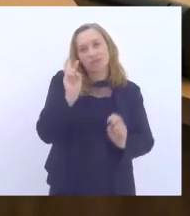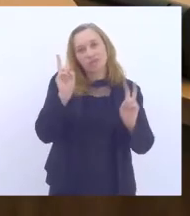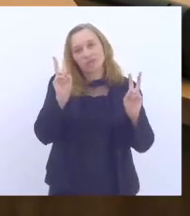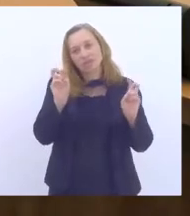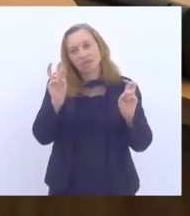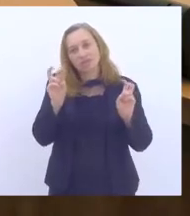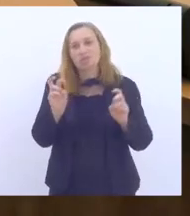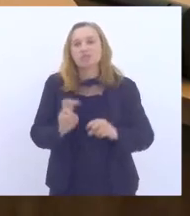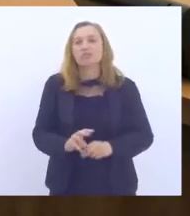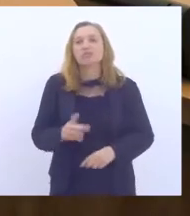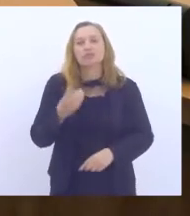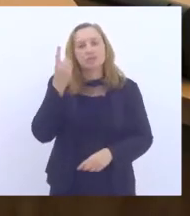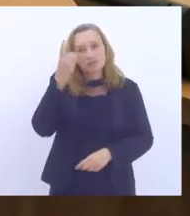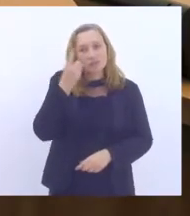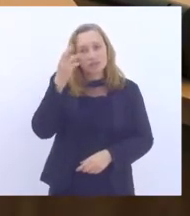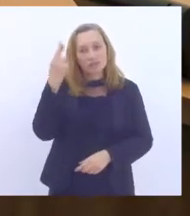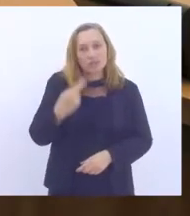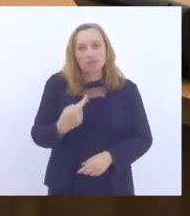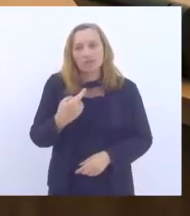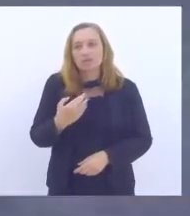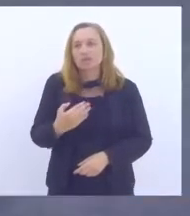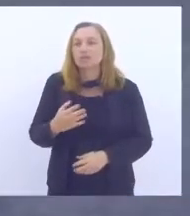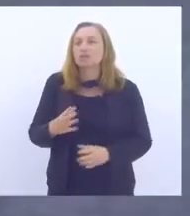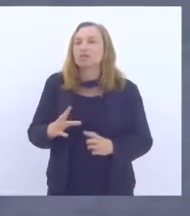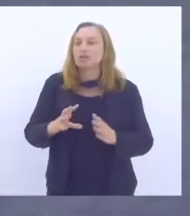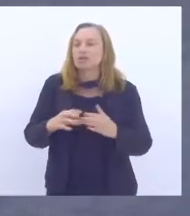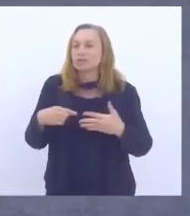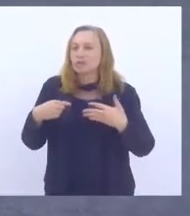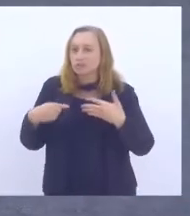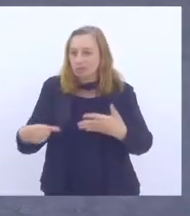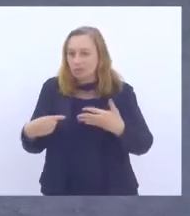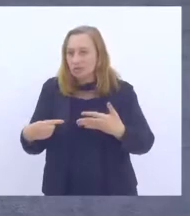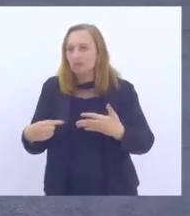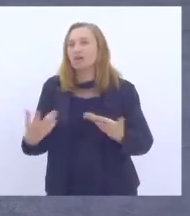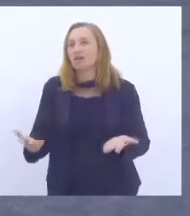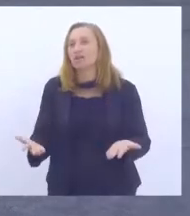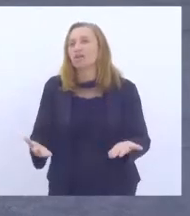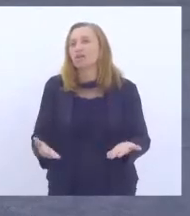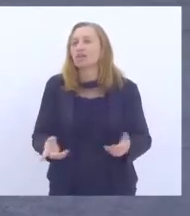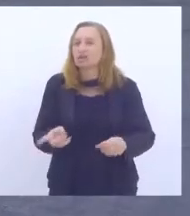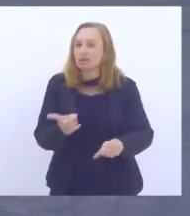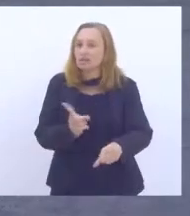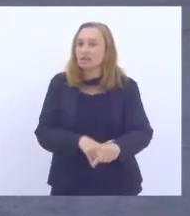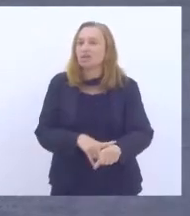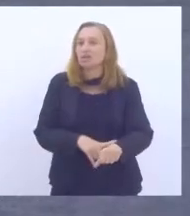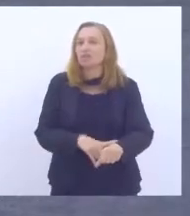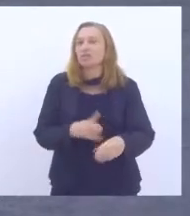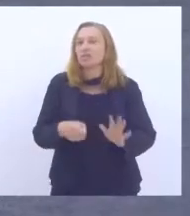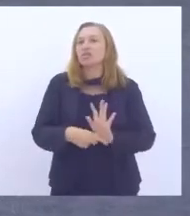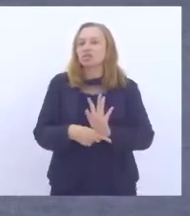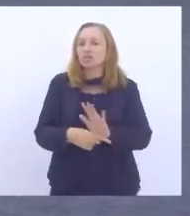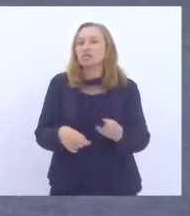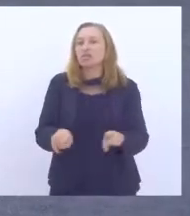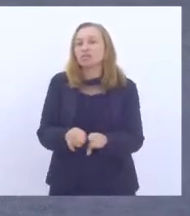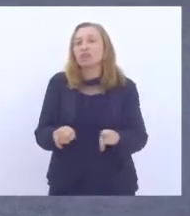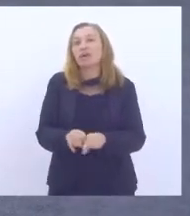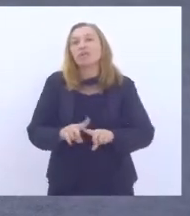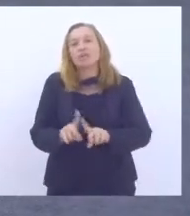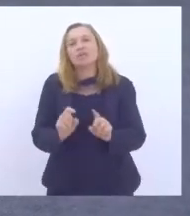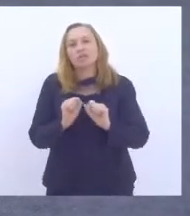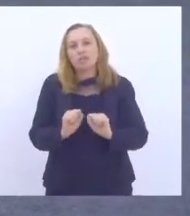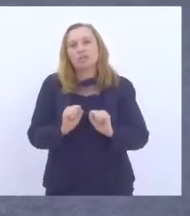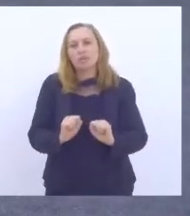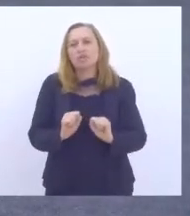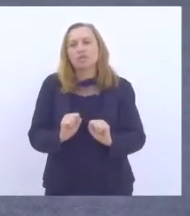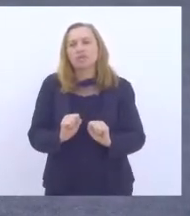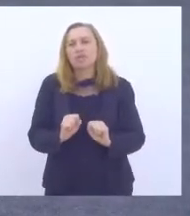esse assunto Deputado Renata eu e a bancada operante bancada do pessoal aqui vai ter tempo para dar suas contribuições mas que a gente